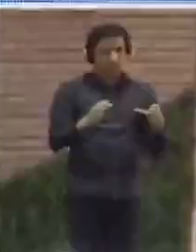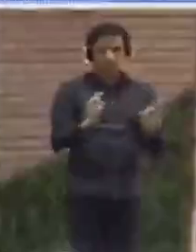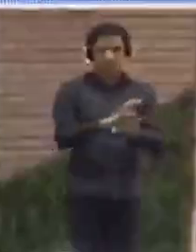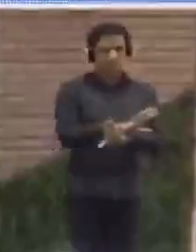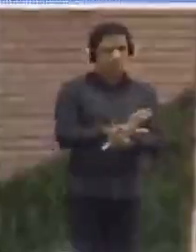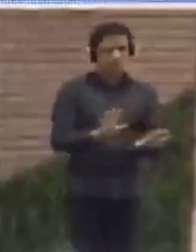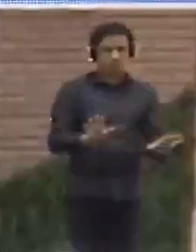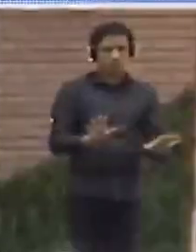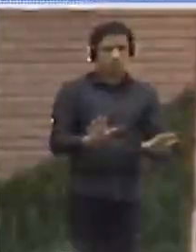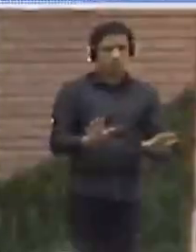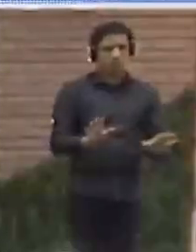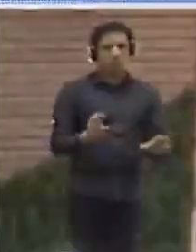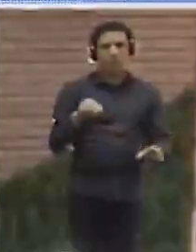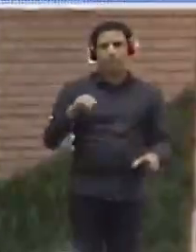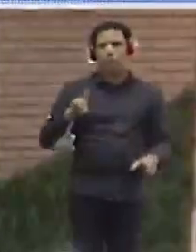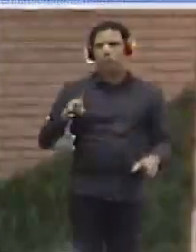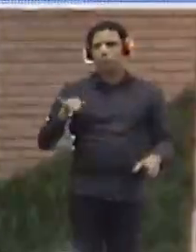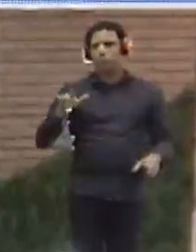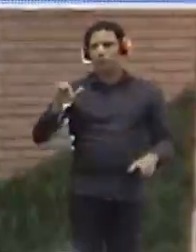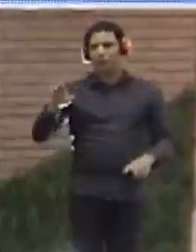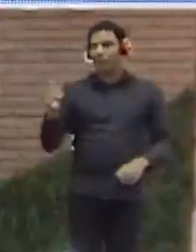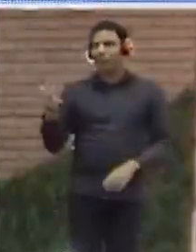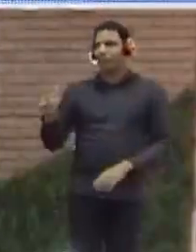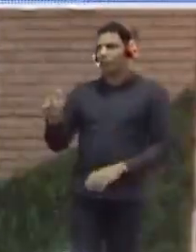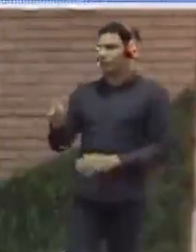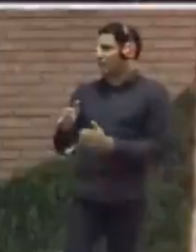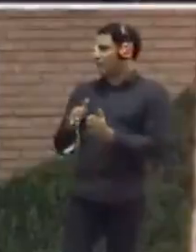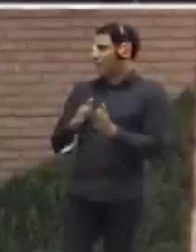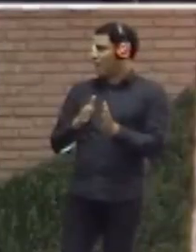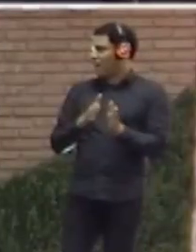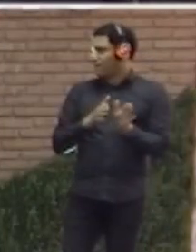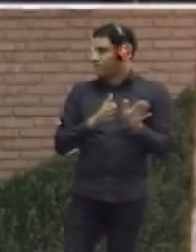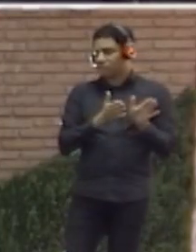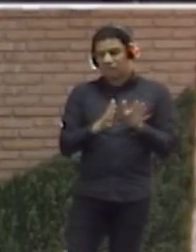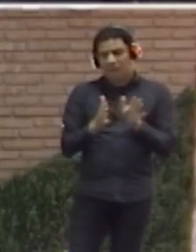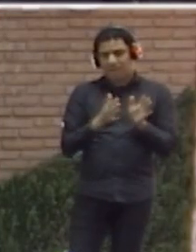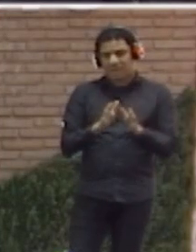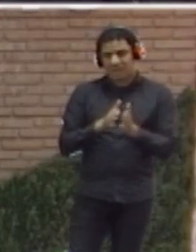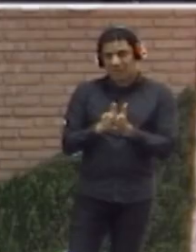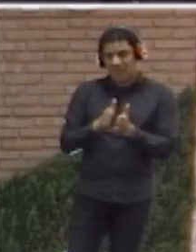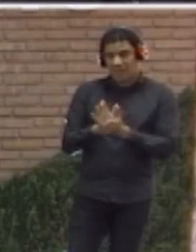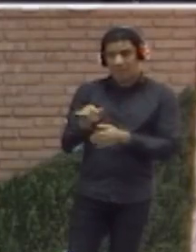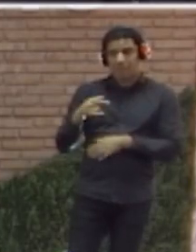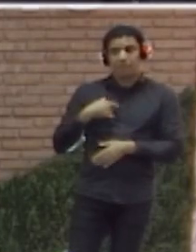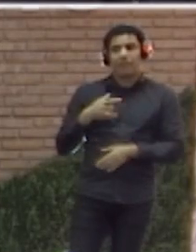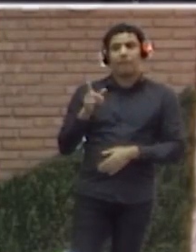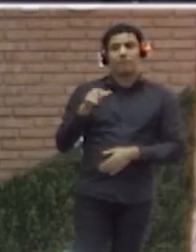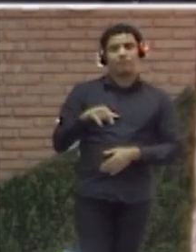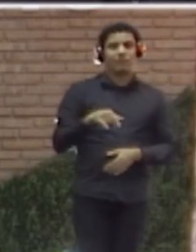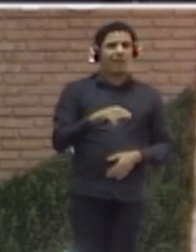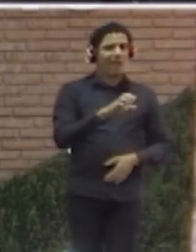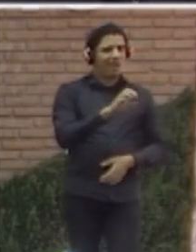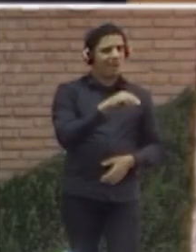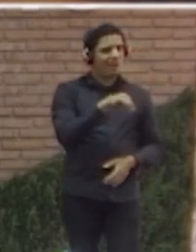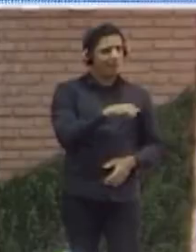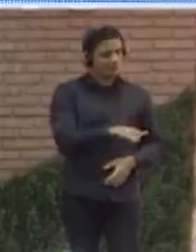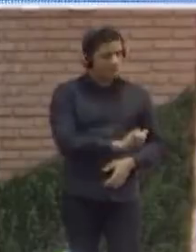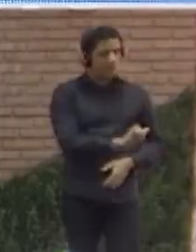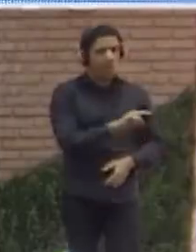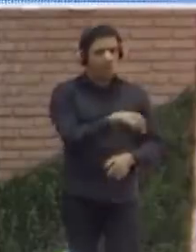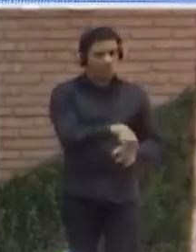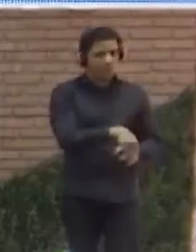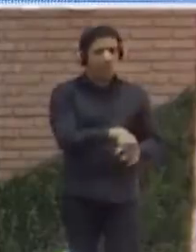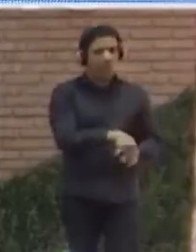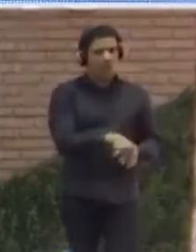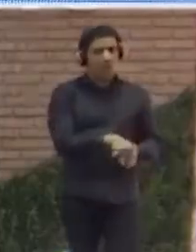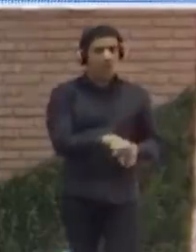não tem nada. Vocês não têm uma fábrica de modular, nada? Você quer dizer assim? A gente tem para a parte de M&E, porque a parte